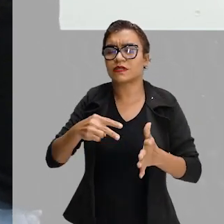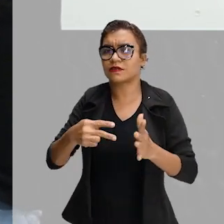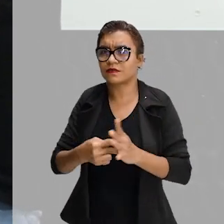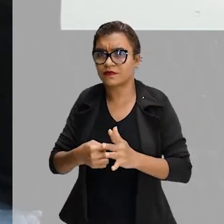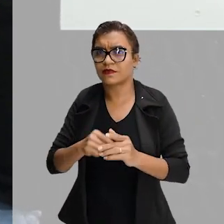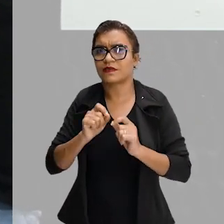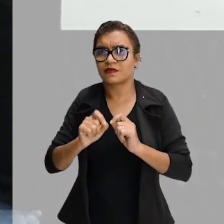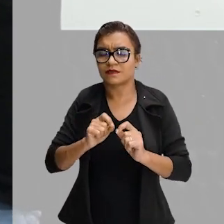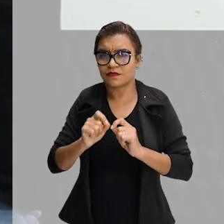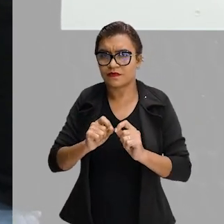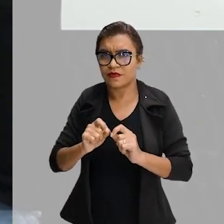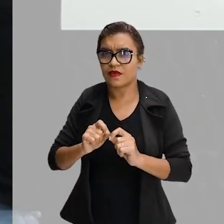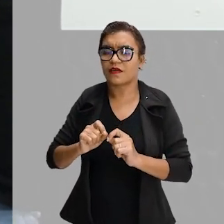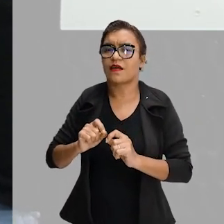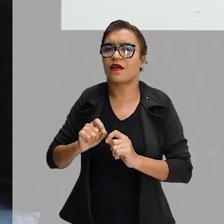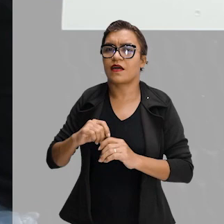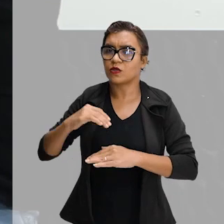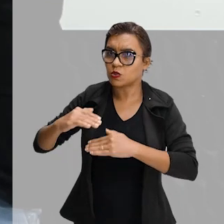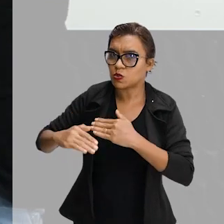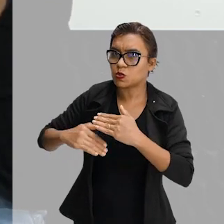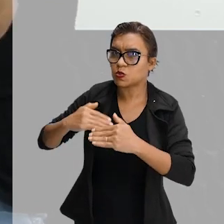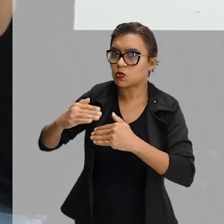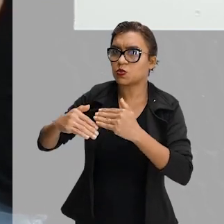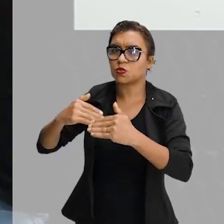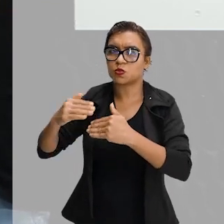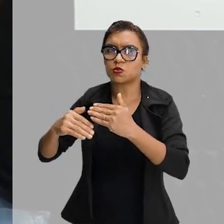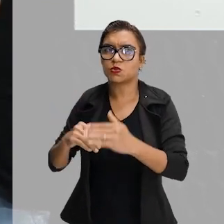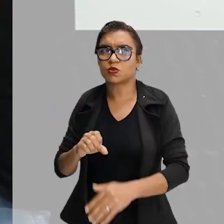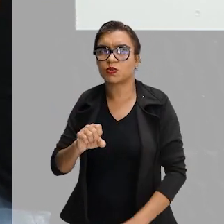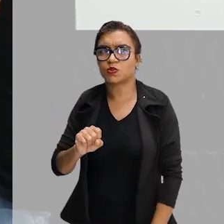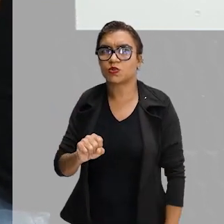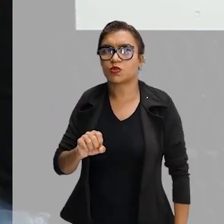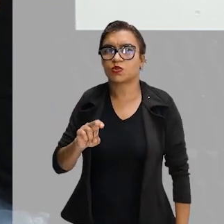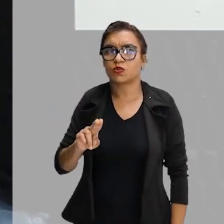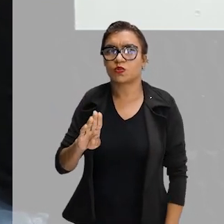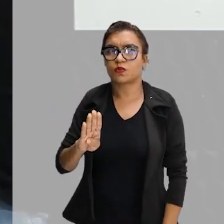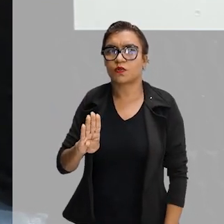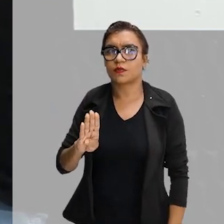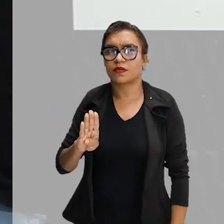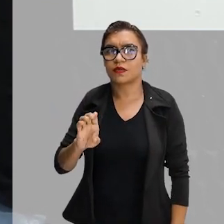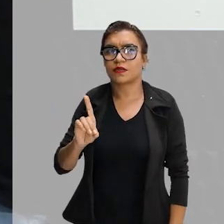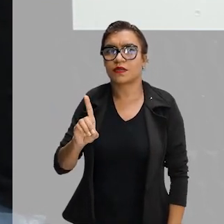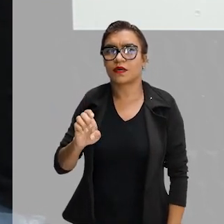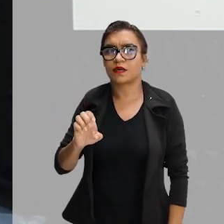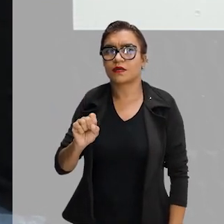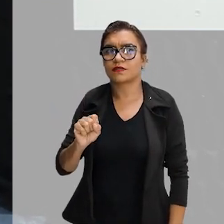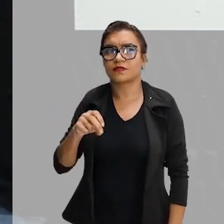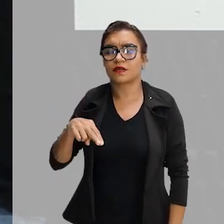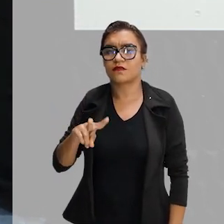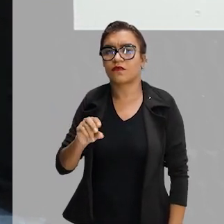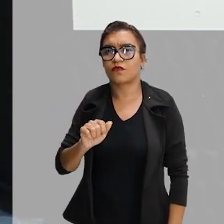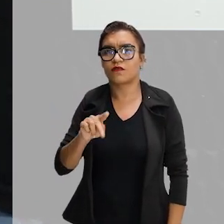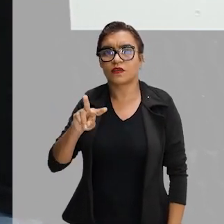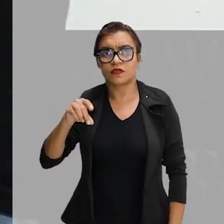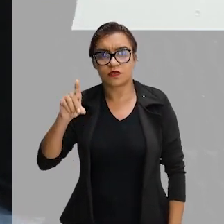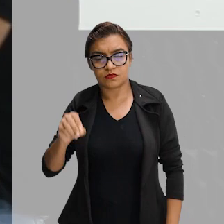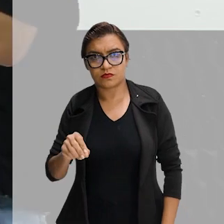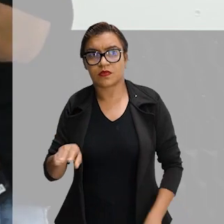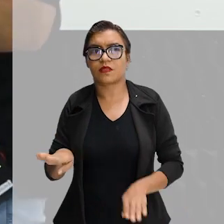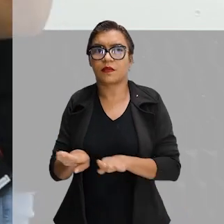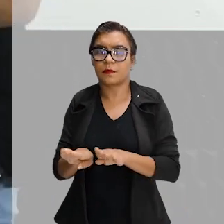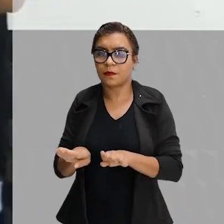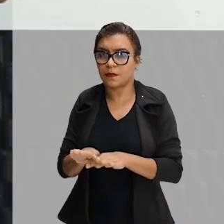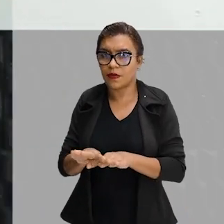ser subdesenvolvido, porém altamente industrializado.